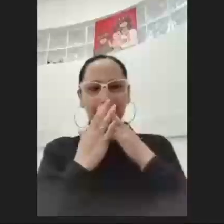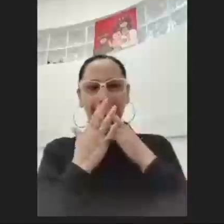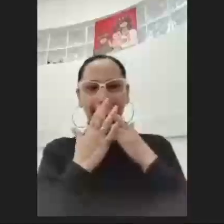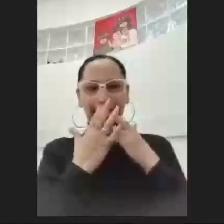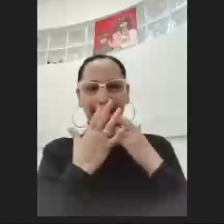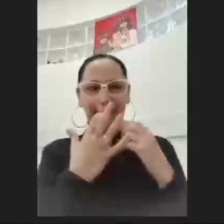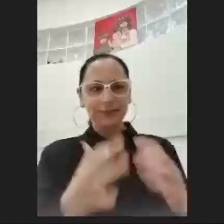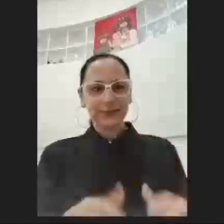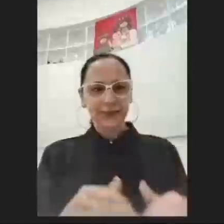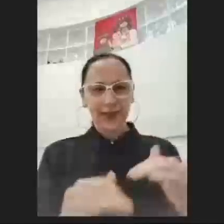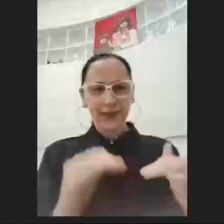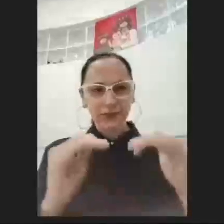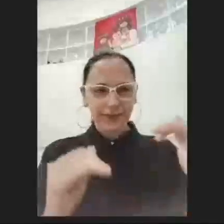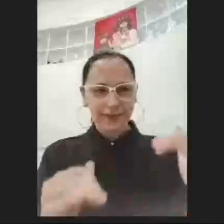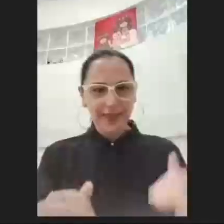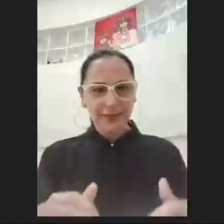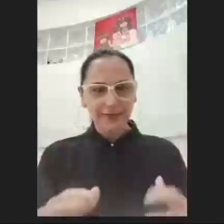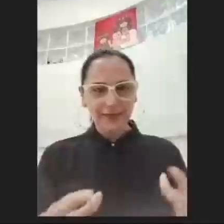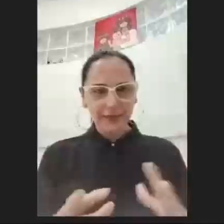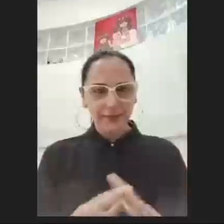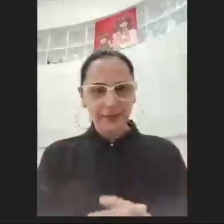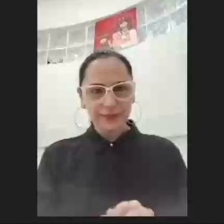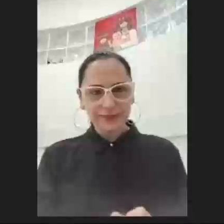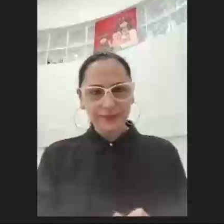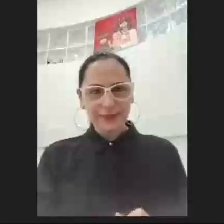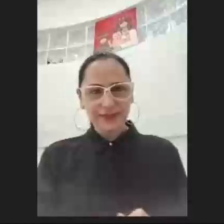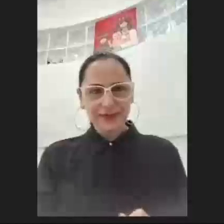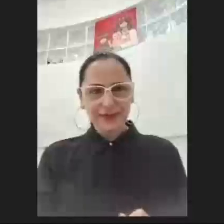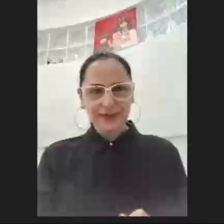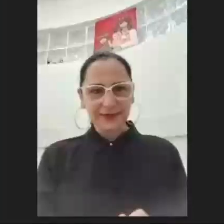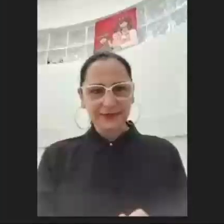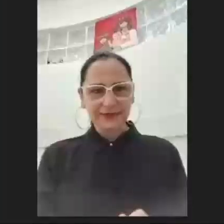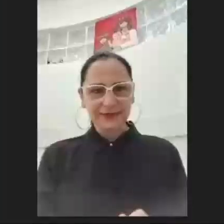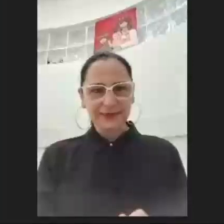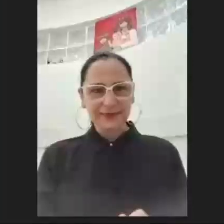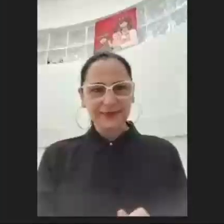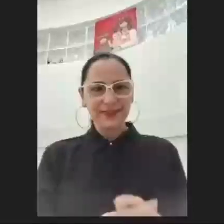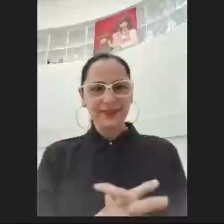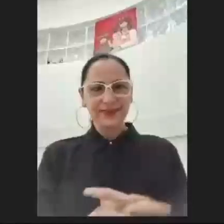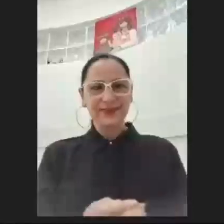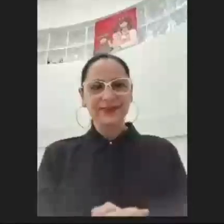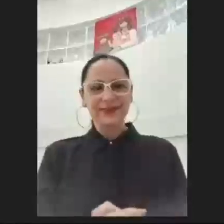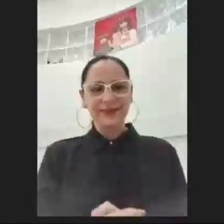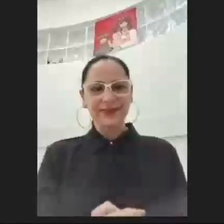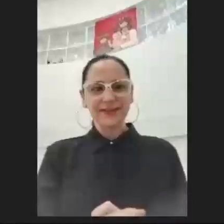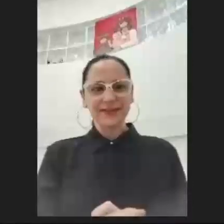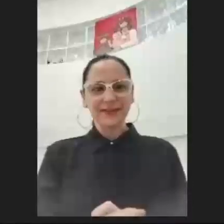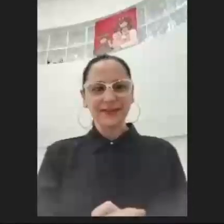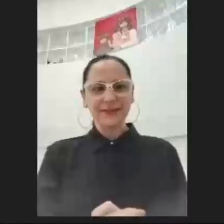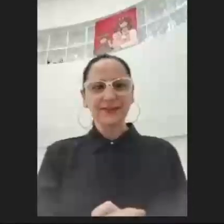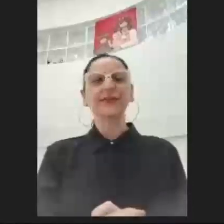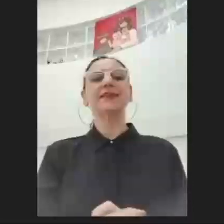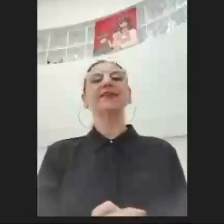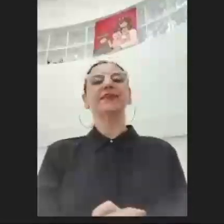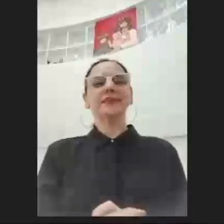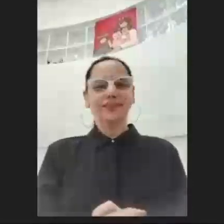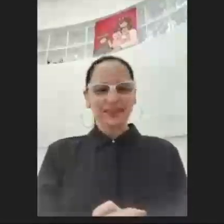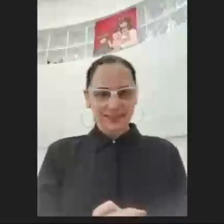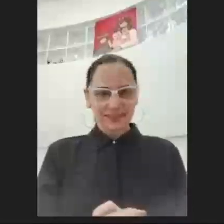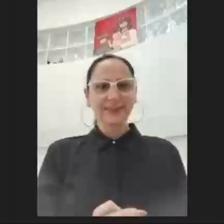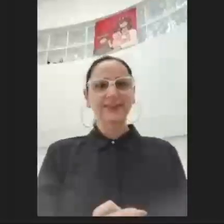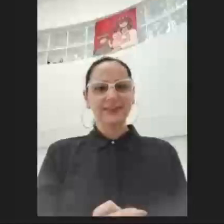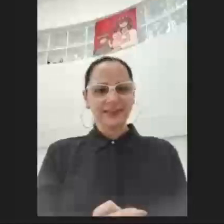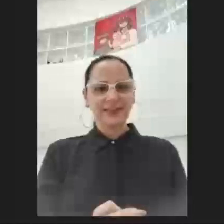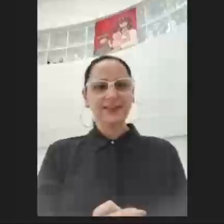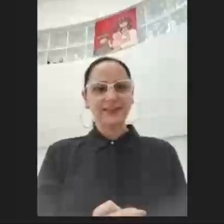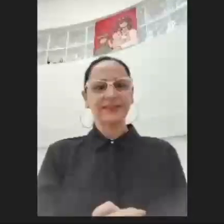aqui para complementar a fala da Soninha. Queres passar? Aí, Soninha, no momento do debate, eu vou resgatar algumas perguntas, algumas questões que tu